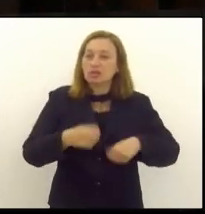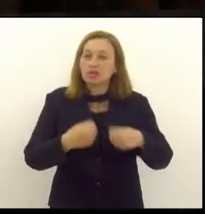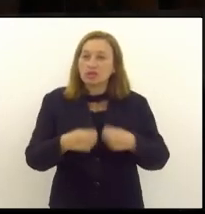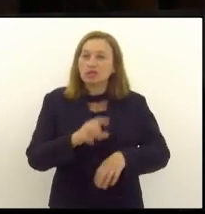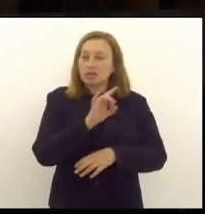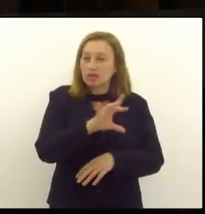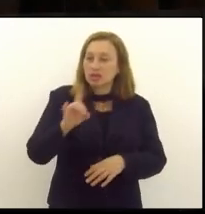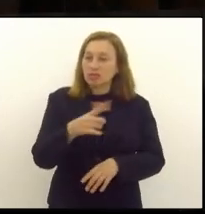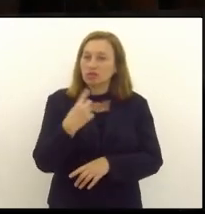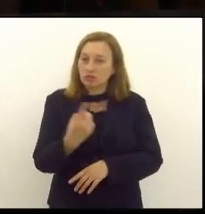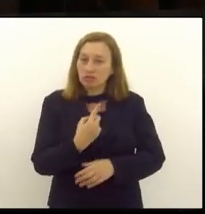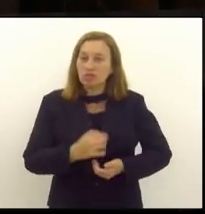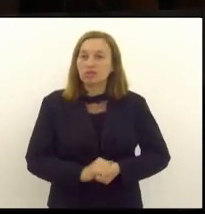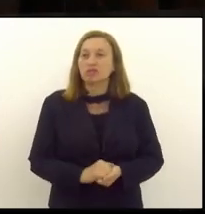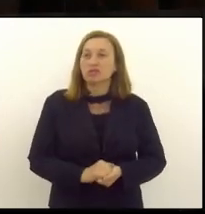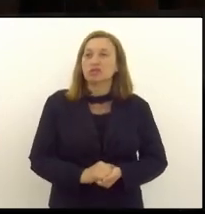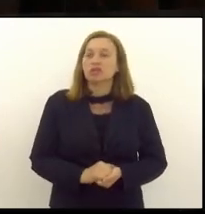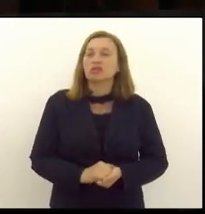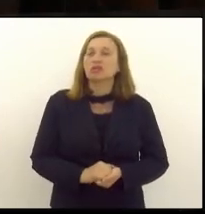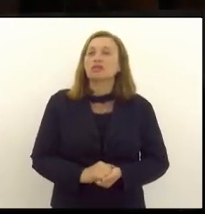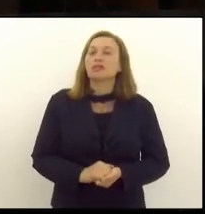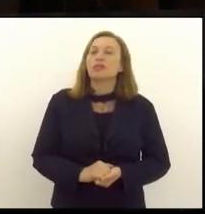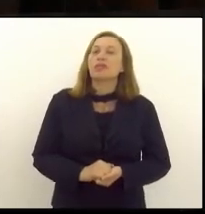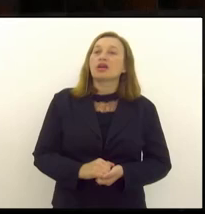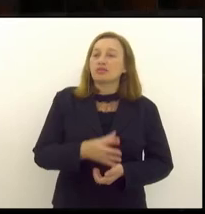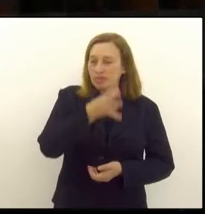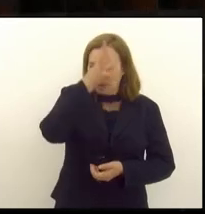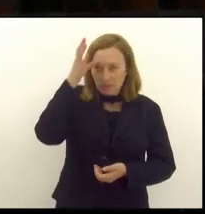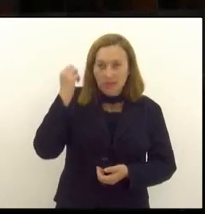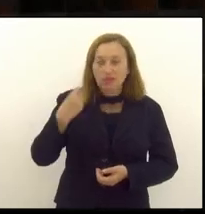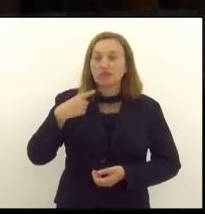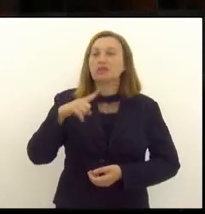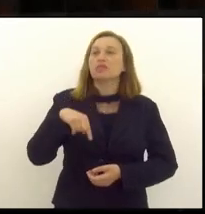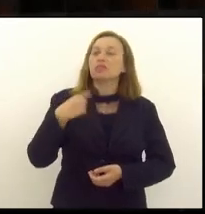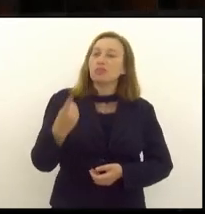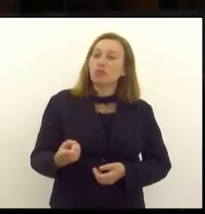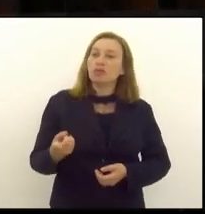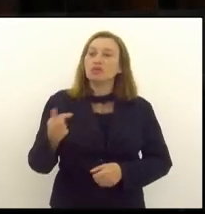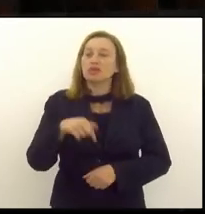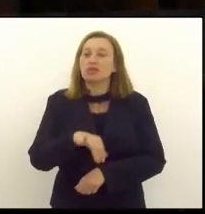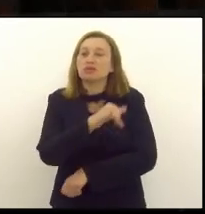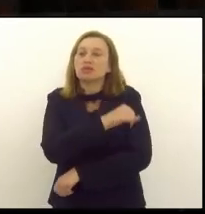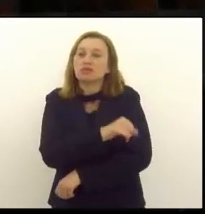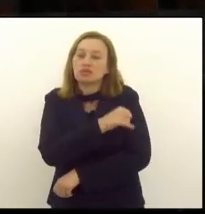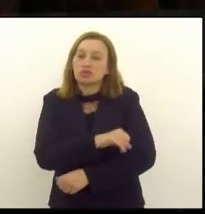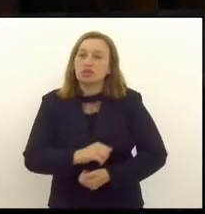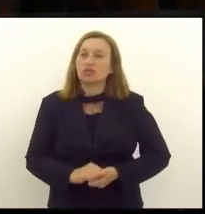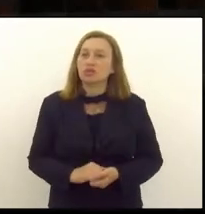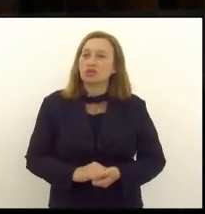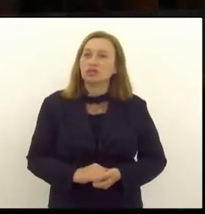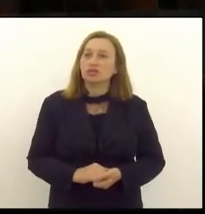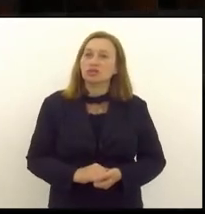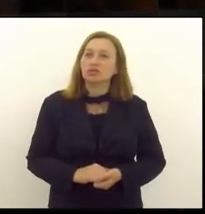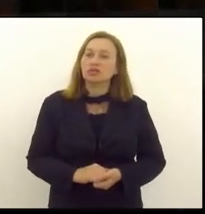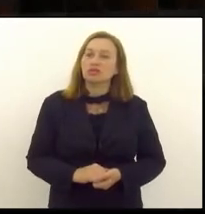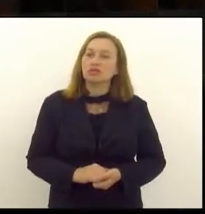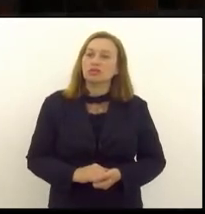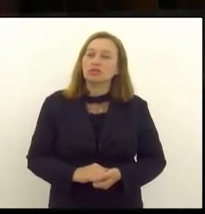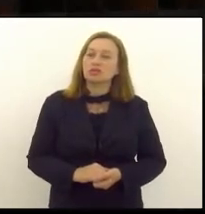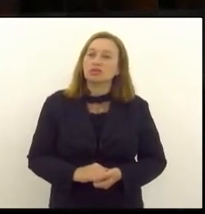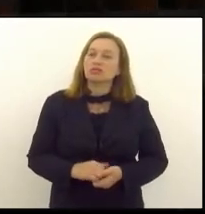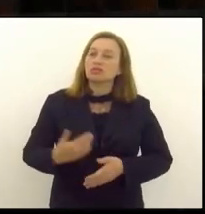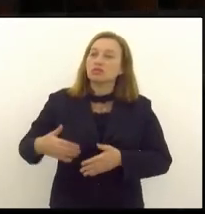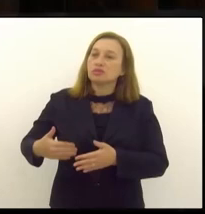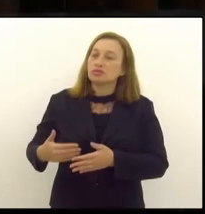um de nós. Minha passagem posterior pelo Amazonas e depois esse tempo maior aqui no Rio de Janeiro é que vão nos forjando, que vão